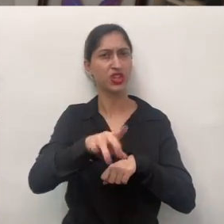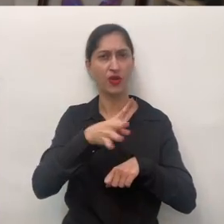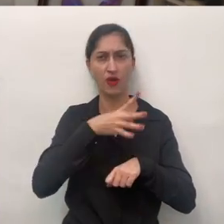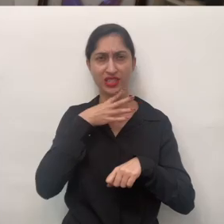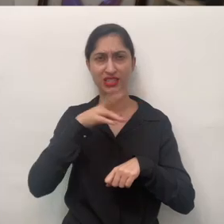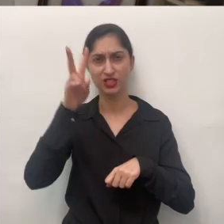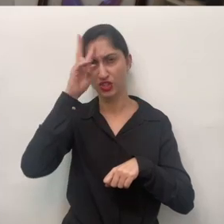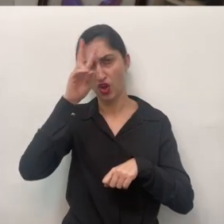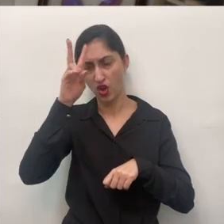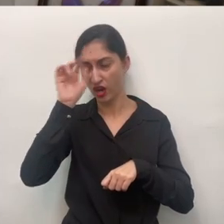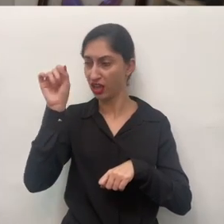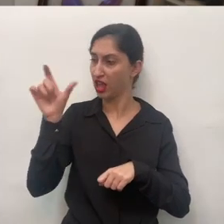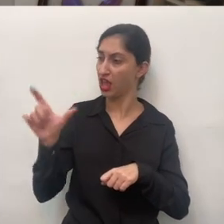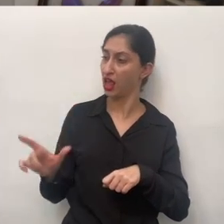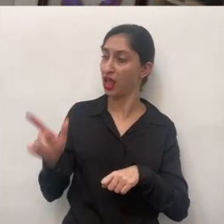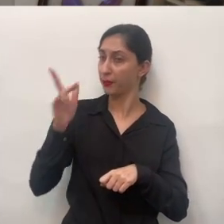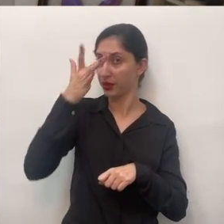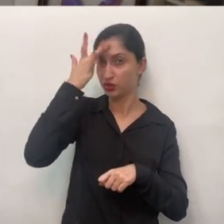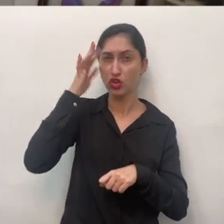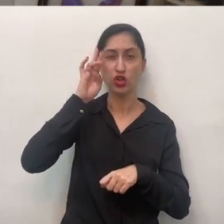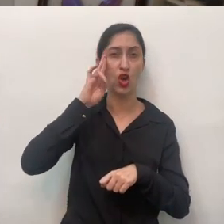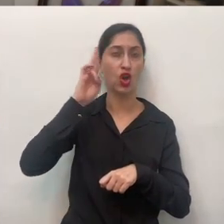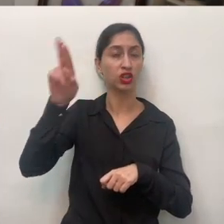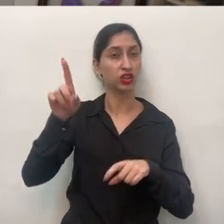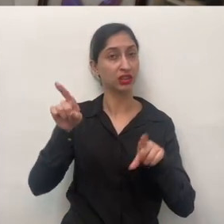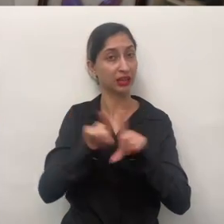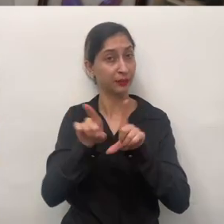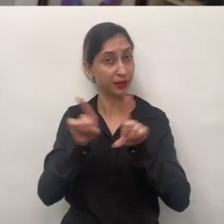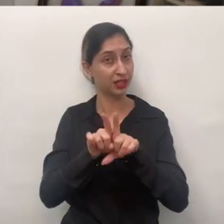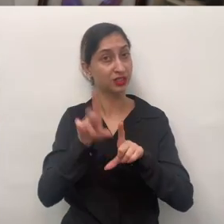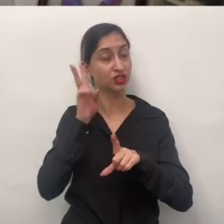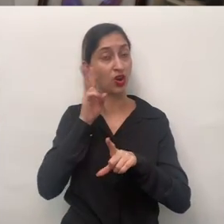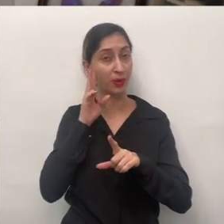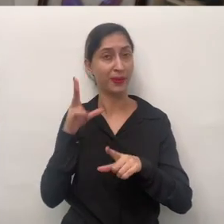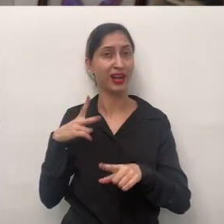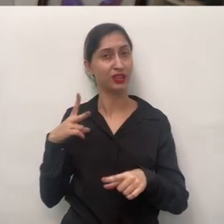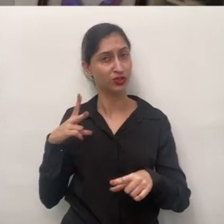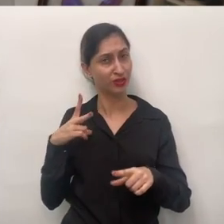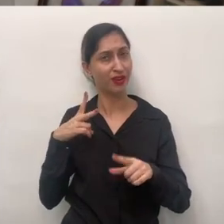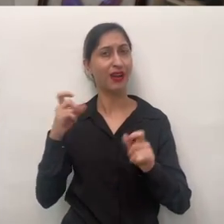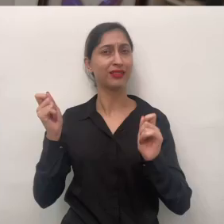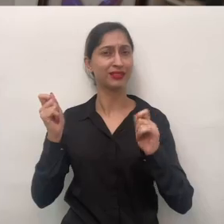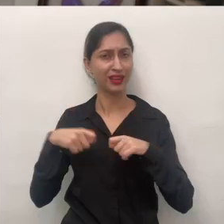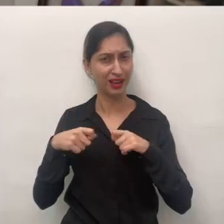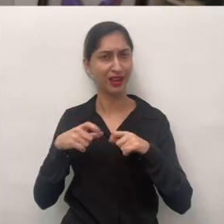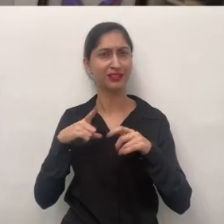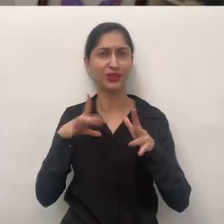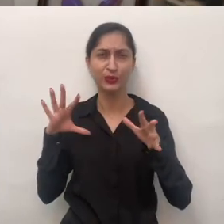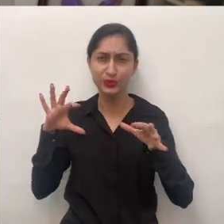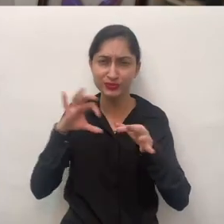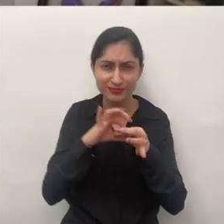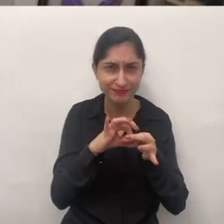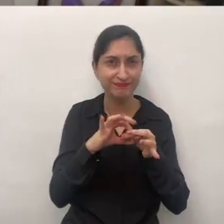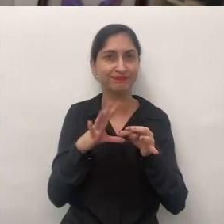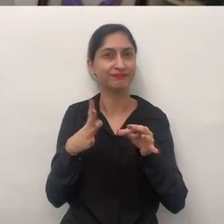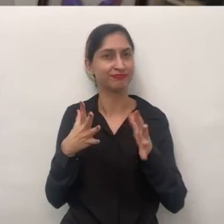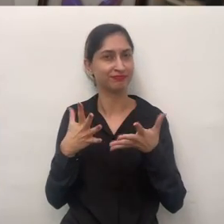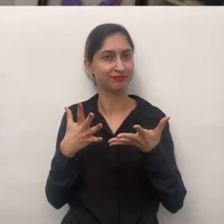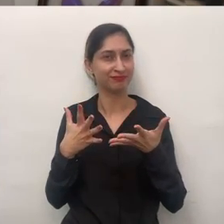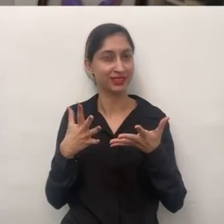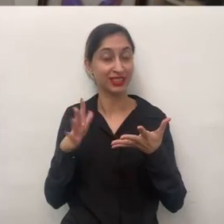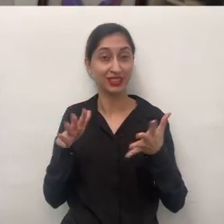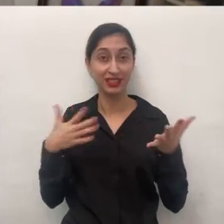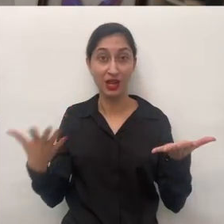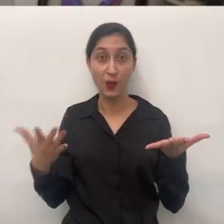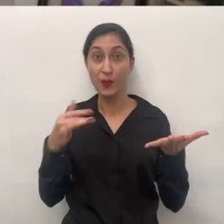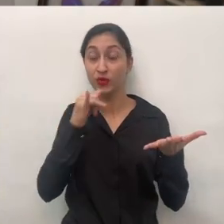para a história de quem é o proprietário do objeto, mas leva para uma história pessoal, há uma conexão. Então, assim, no